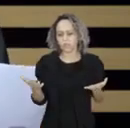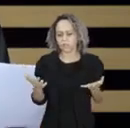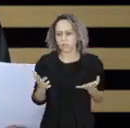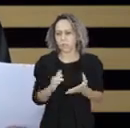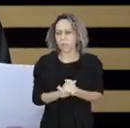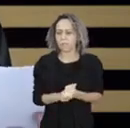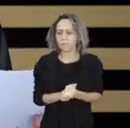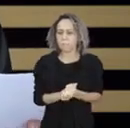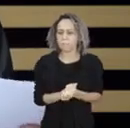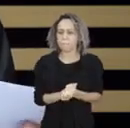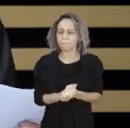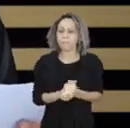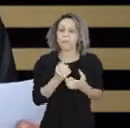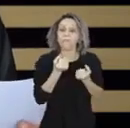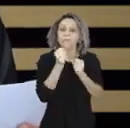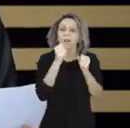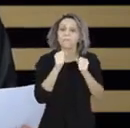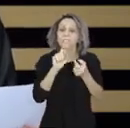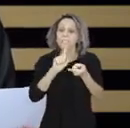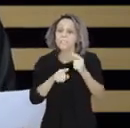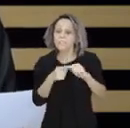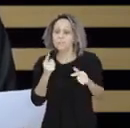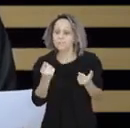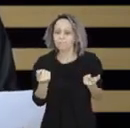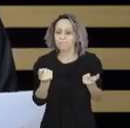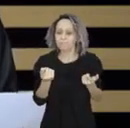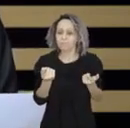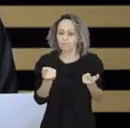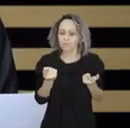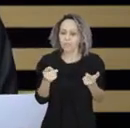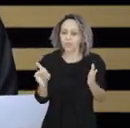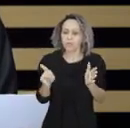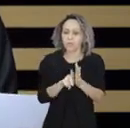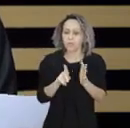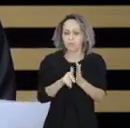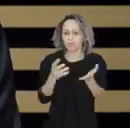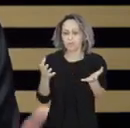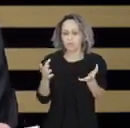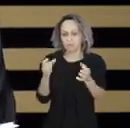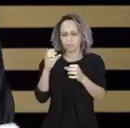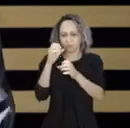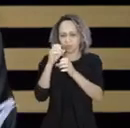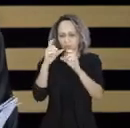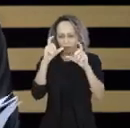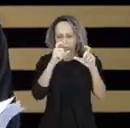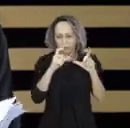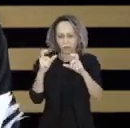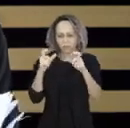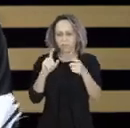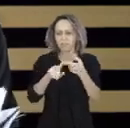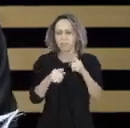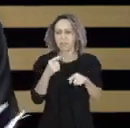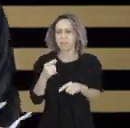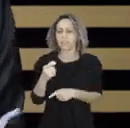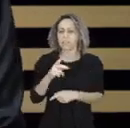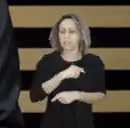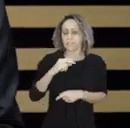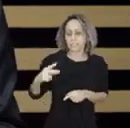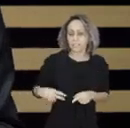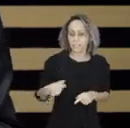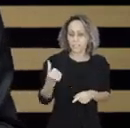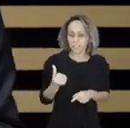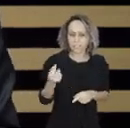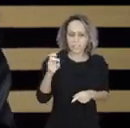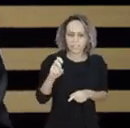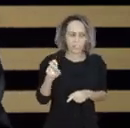Fabricação de instrumentos óticos e equipamento fotográfico, China, 65%. Ou seja,